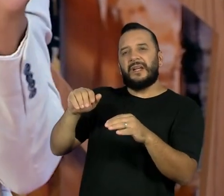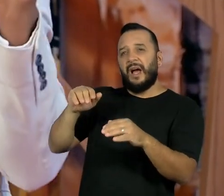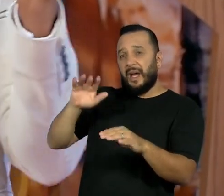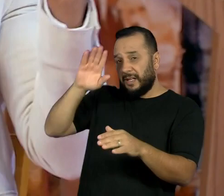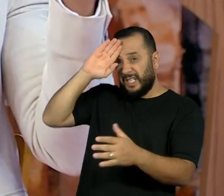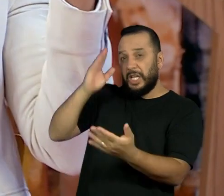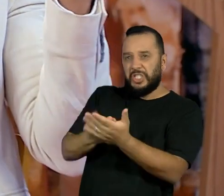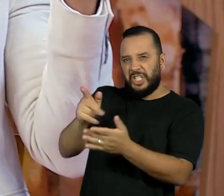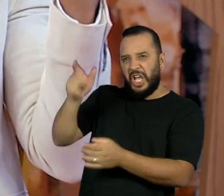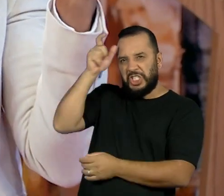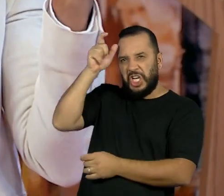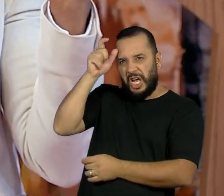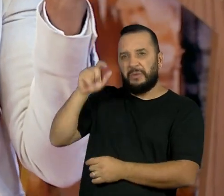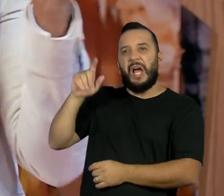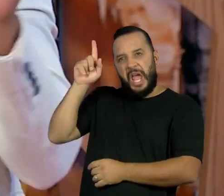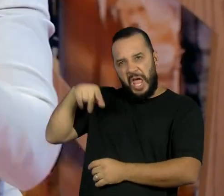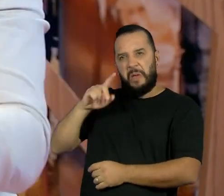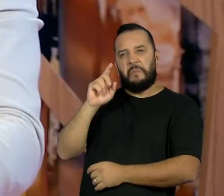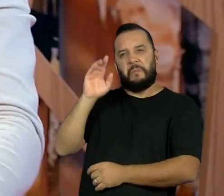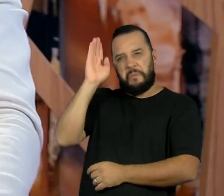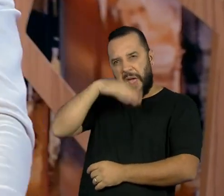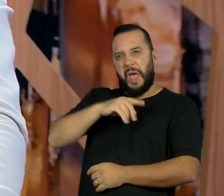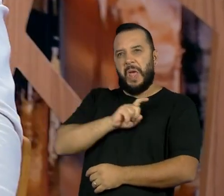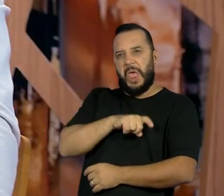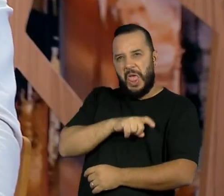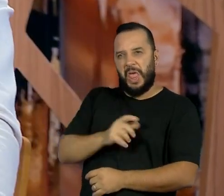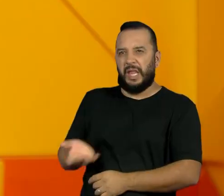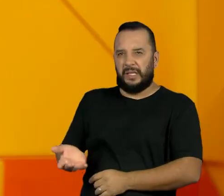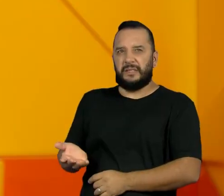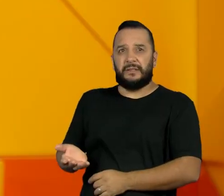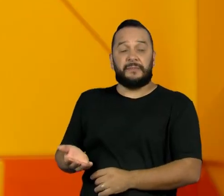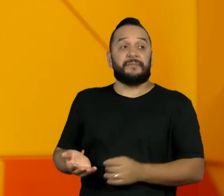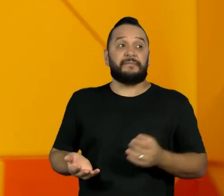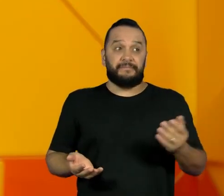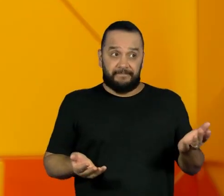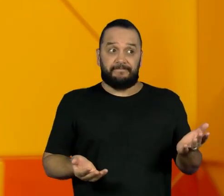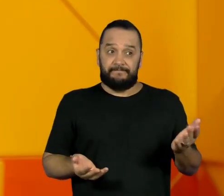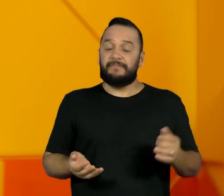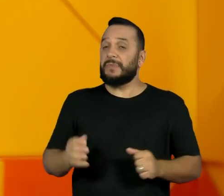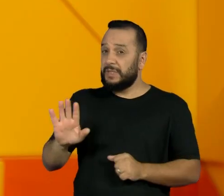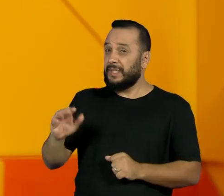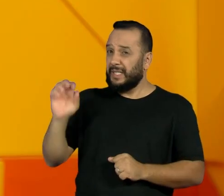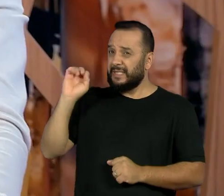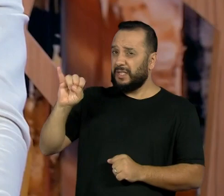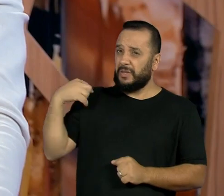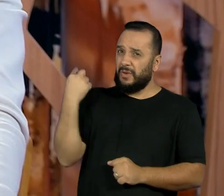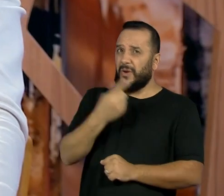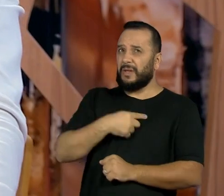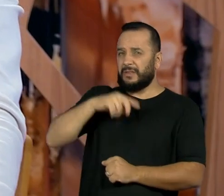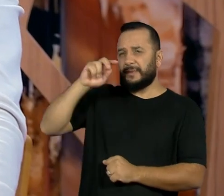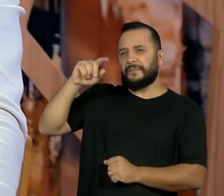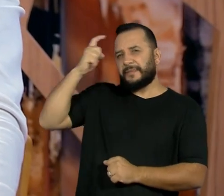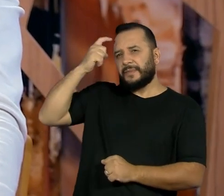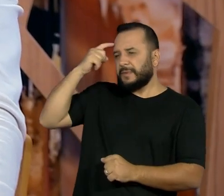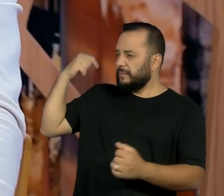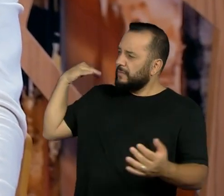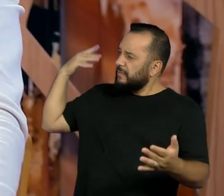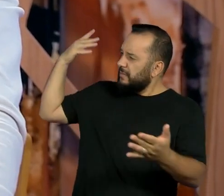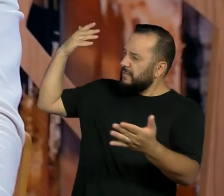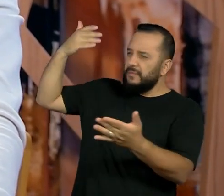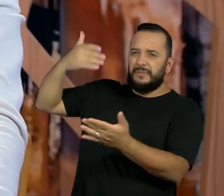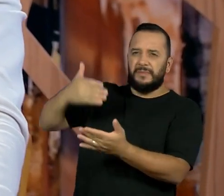únicas exclusivamente para fazer o mal e tudo mais. Quando a gente trazer esse resgate ancestral para além